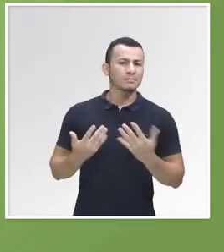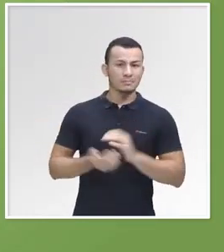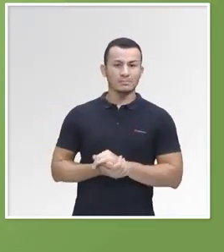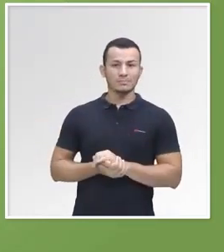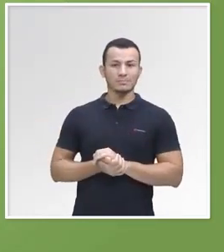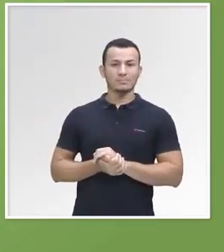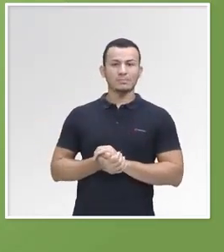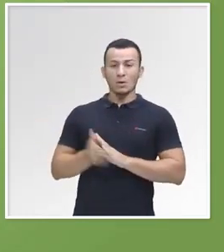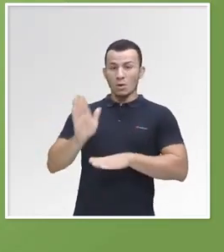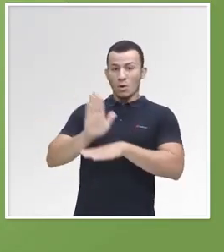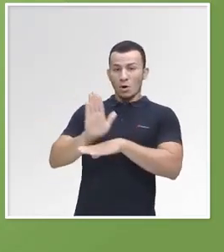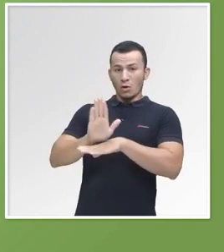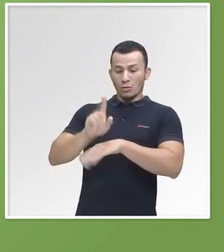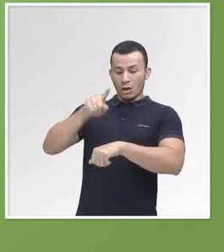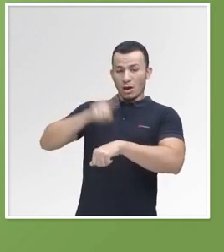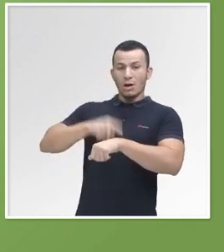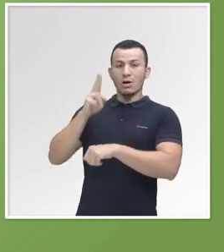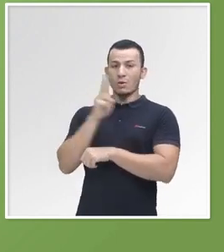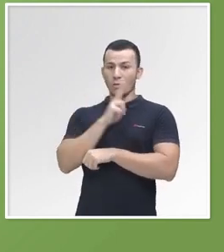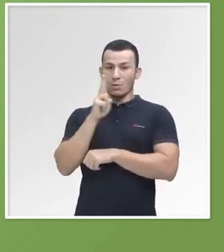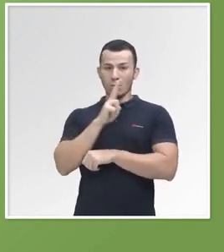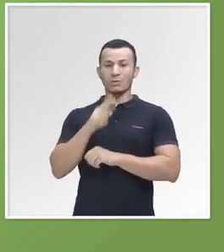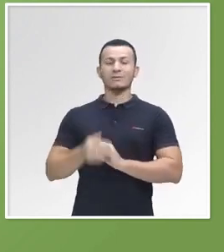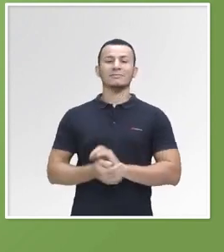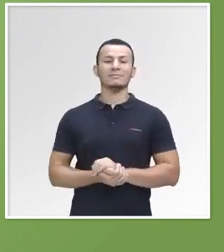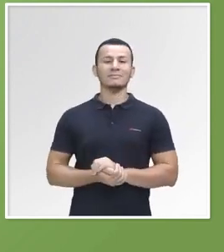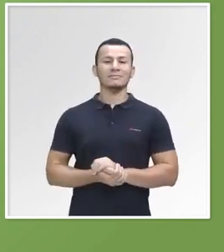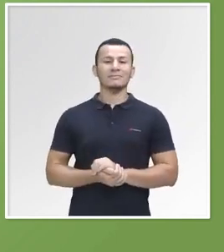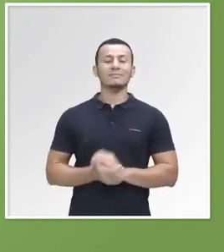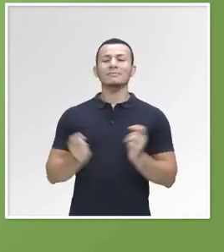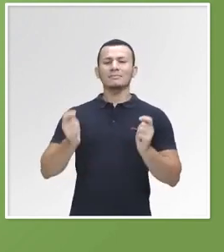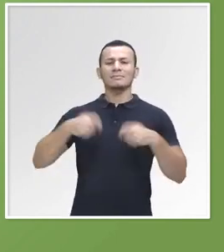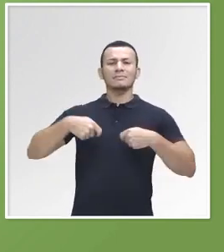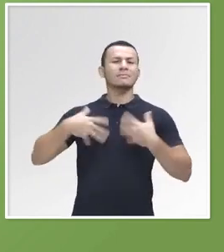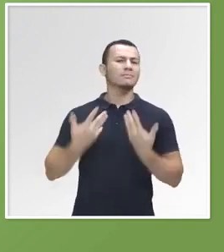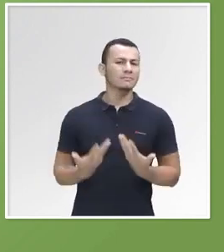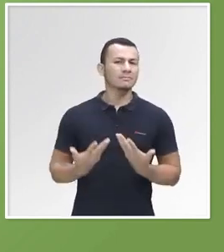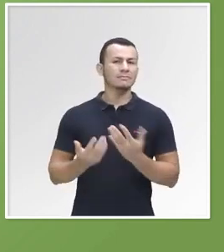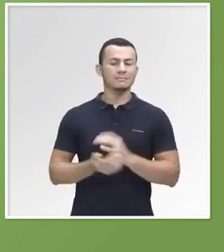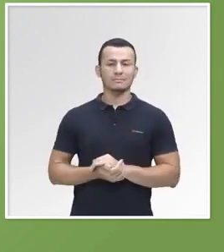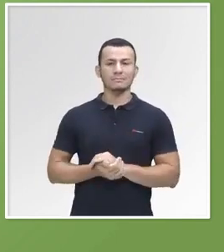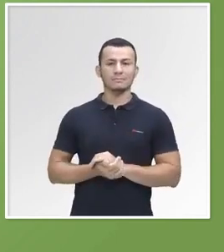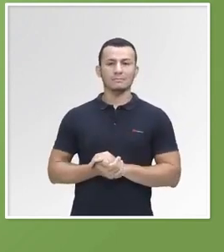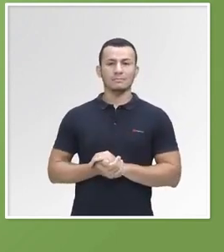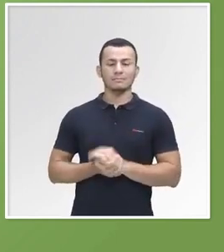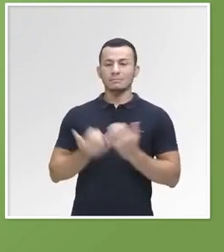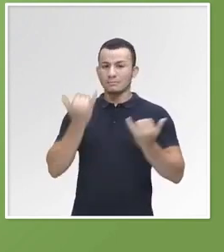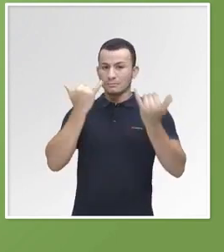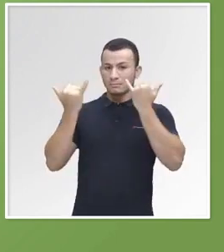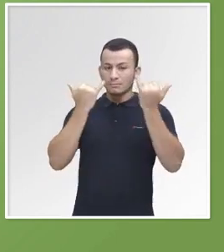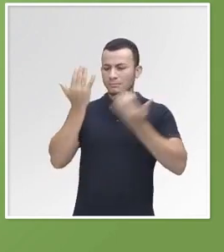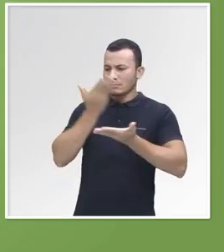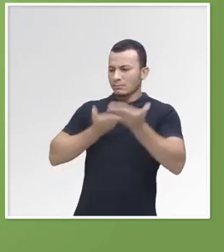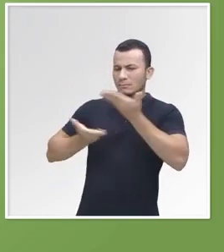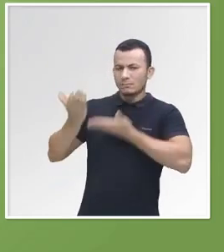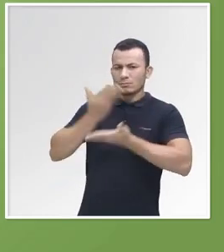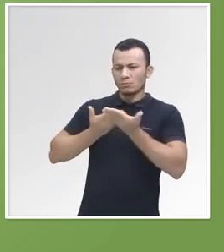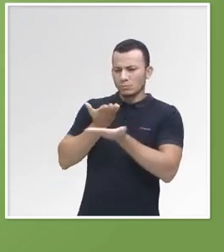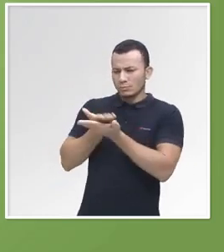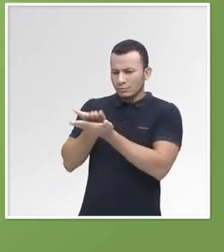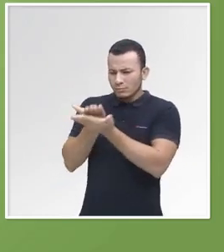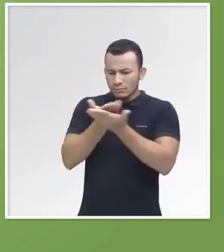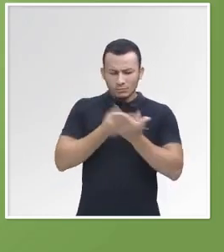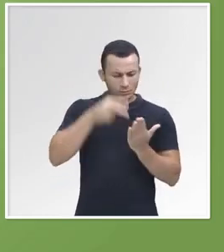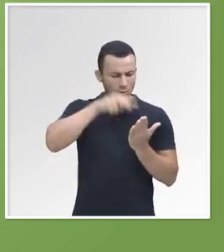primeiros socorros. Habilidade: relacionar informações científicas lidas